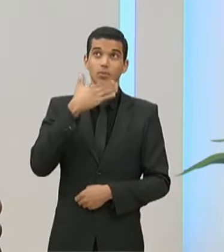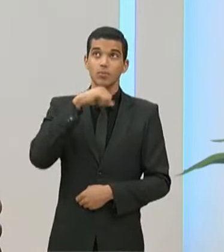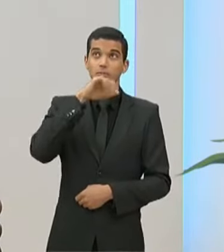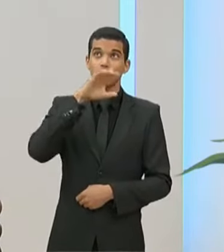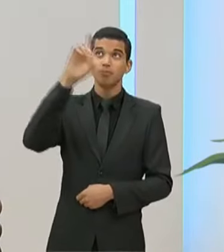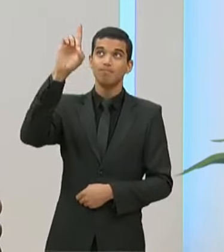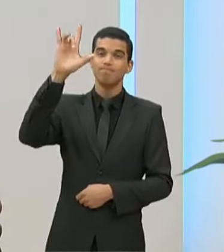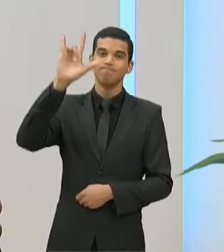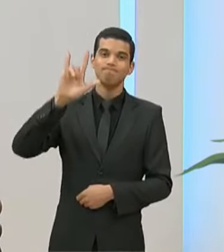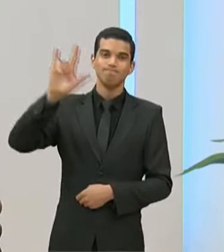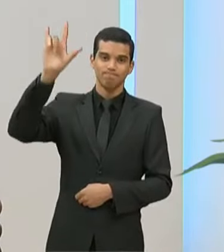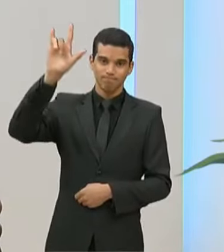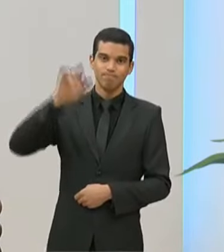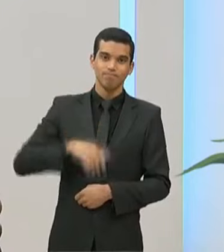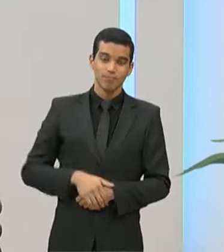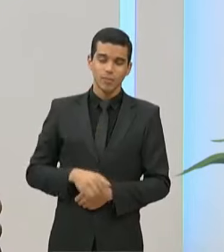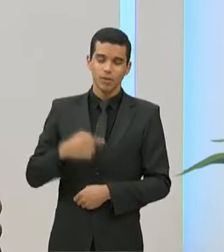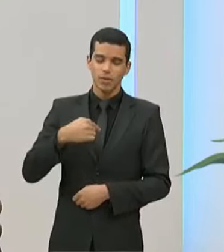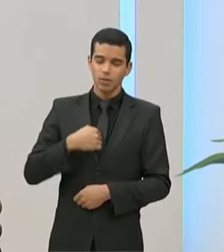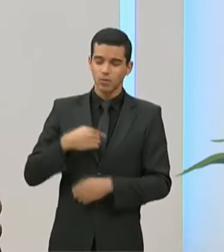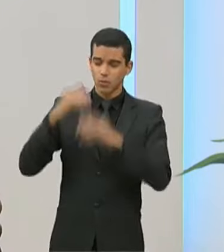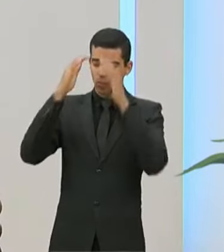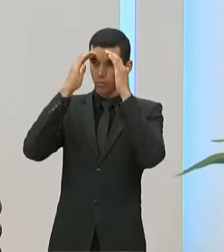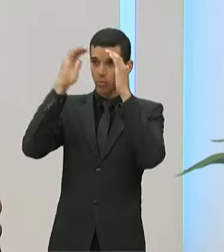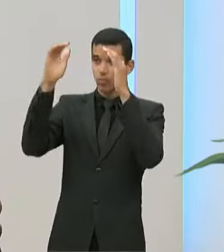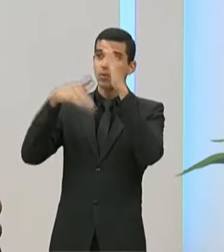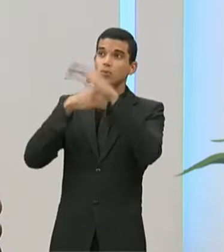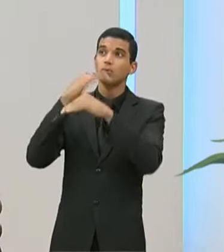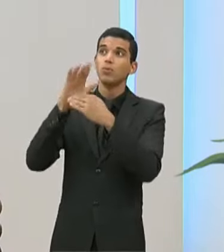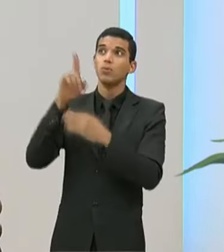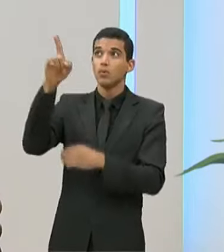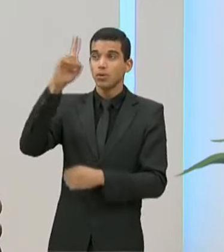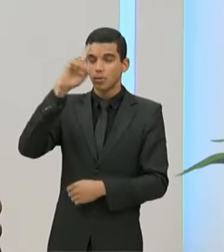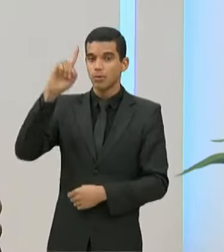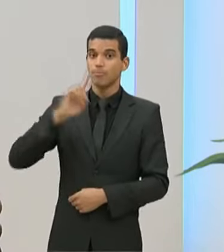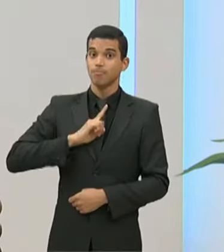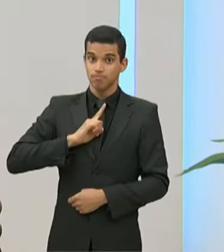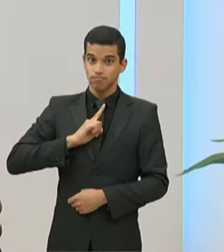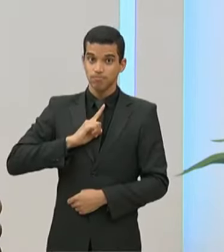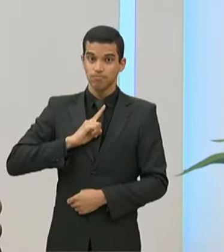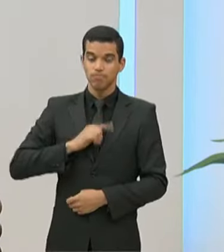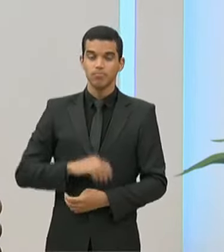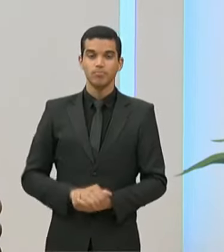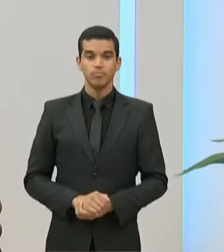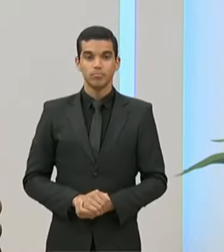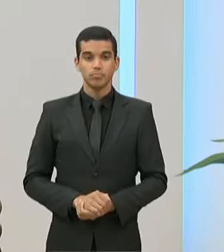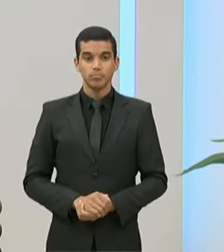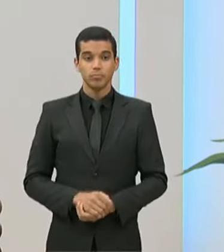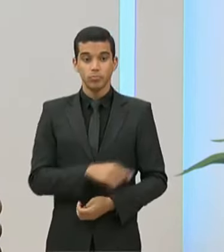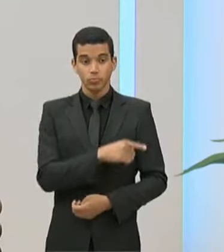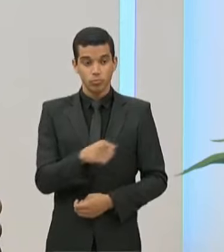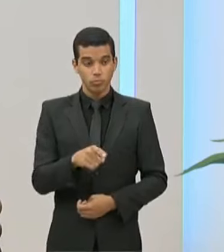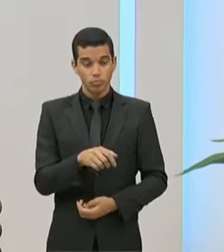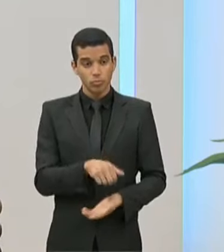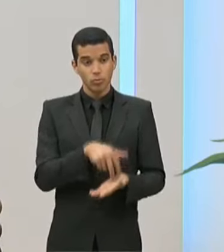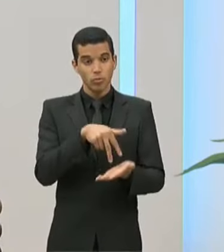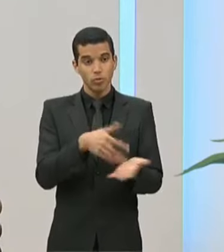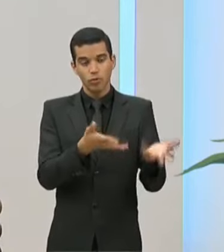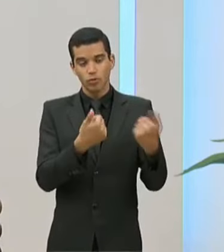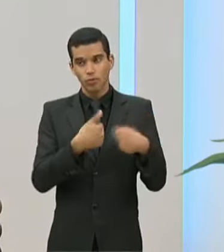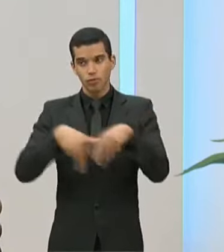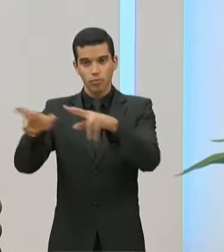Pai e que faço como o Pai me mandou. Levantai-vos,